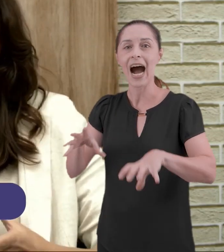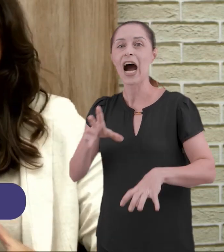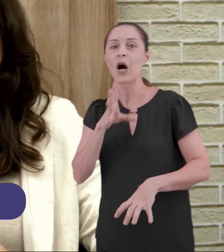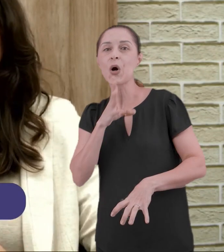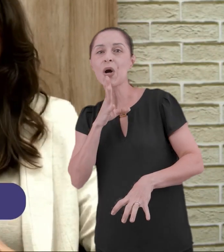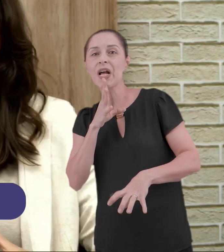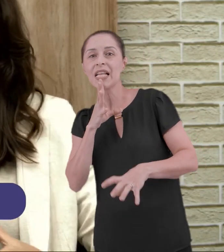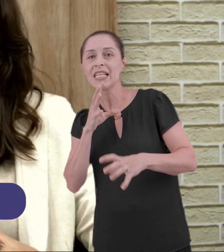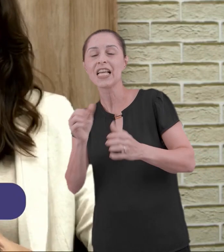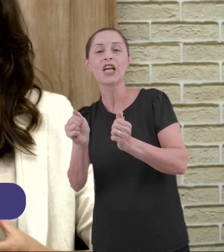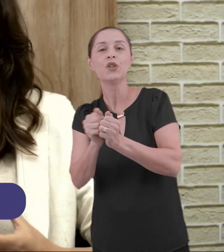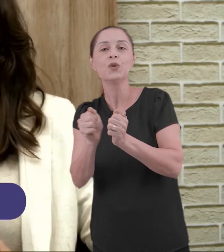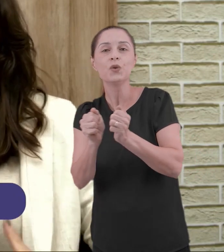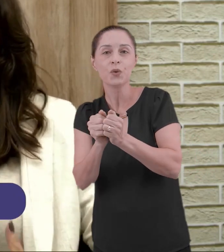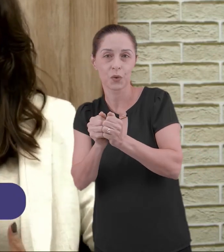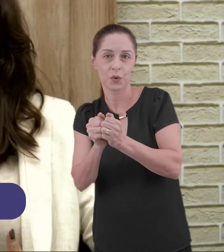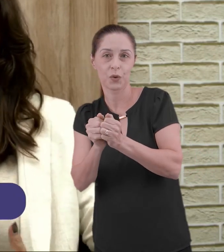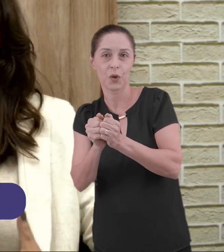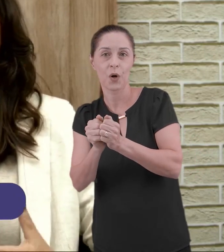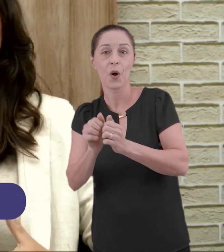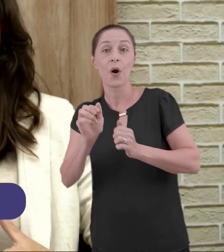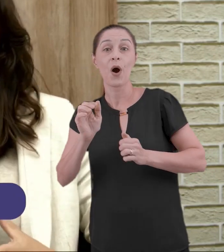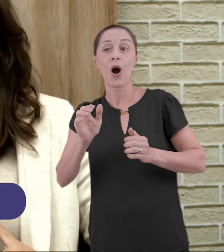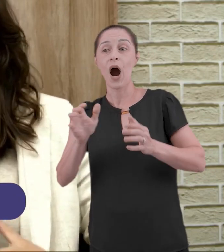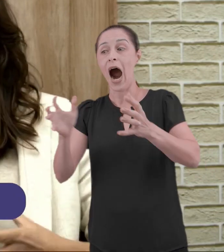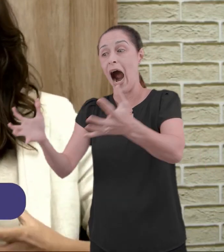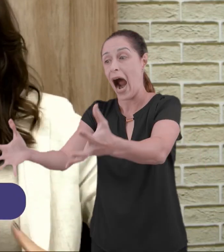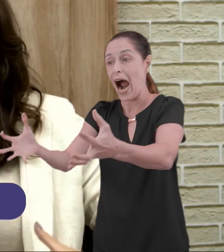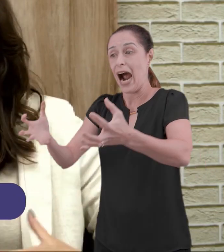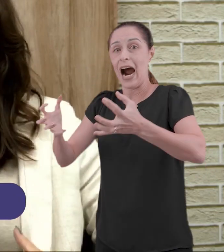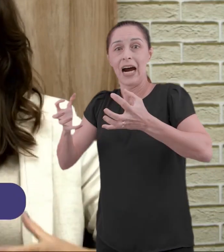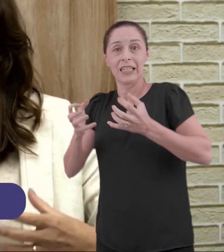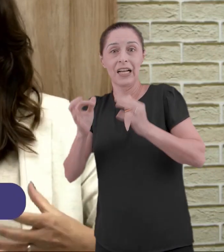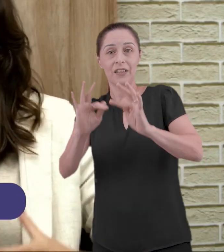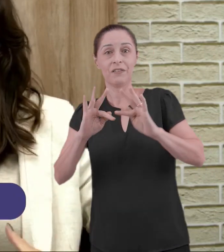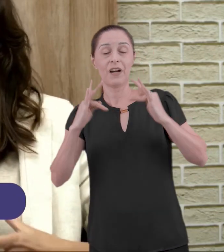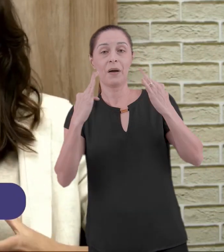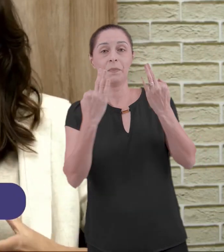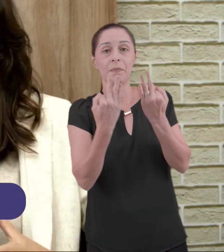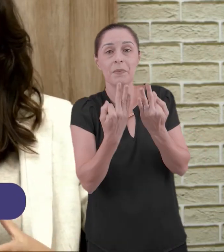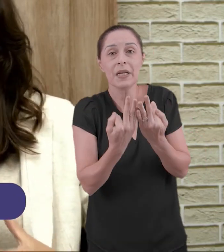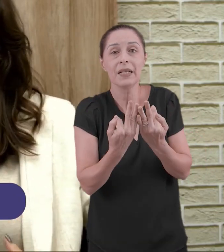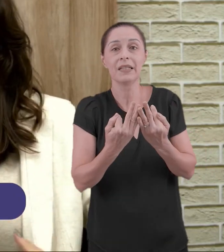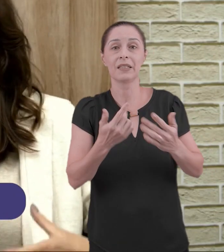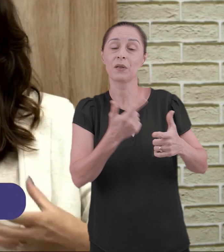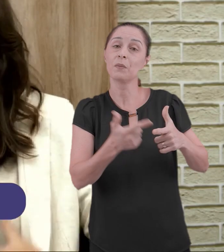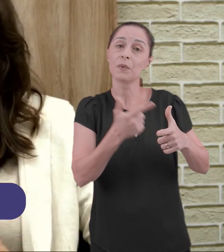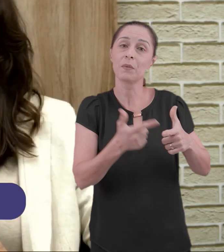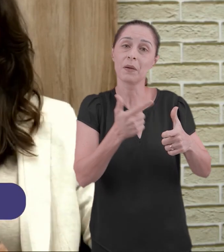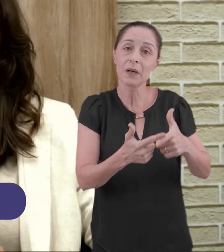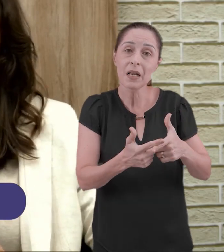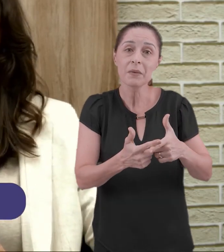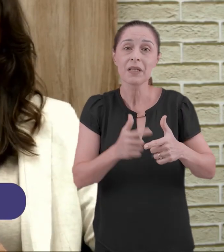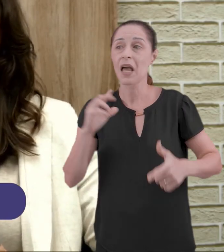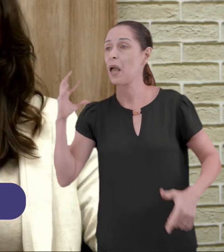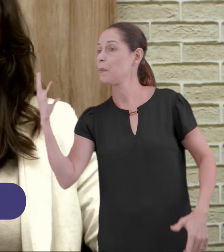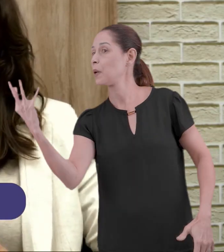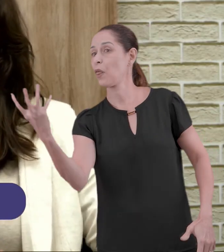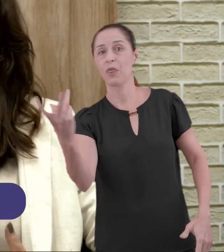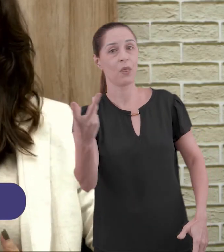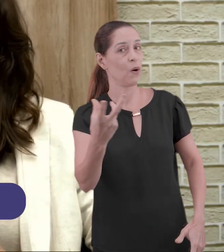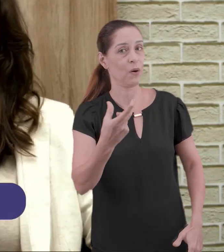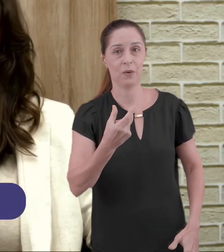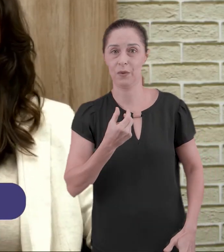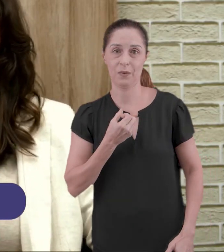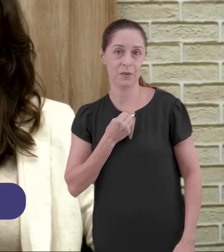mais específico, mas o acolhimento dessas famílias é para toda a igreja, né? É um trabalho de toda a igreja. Então, é